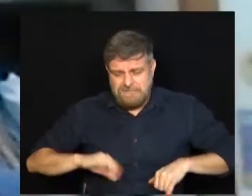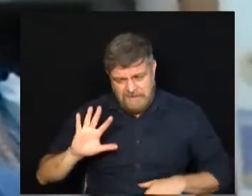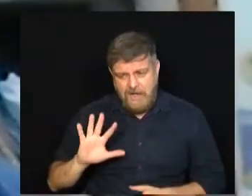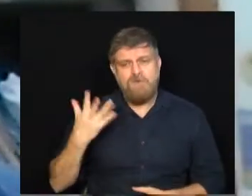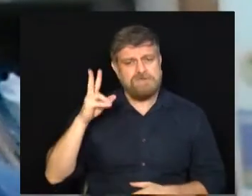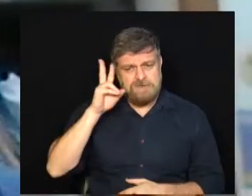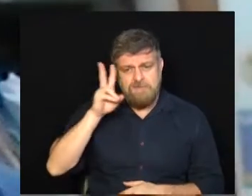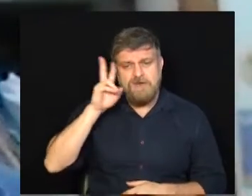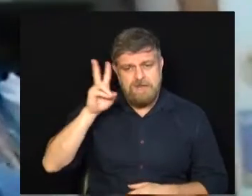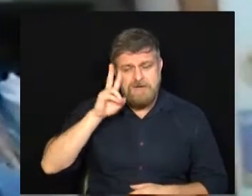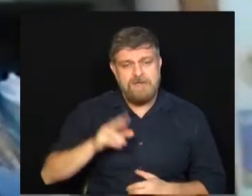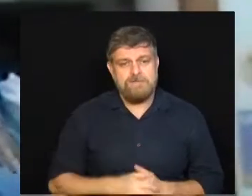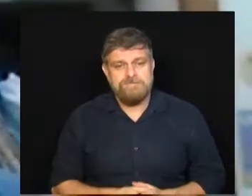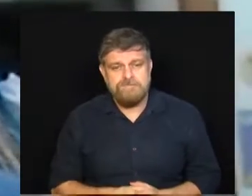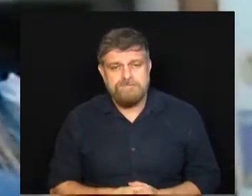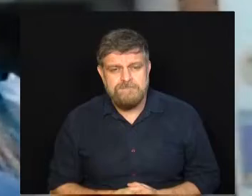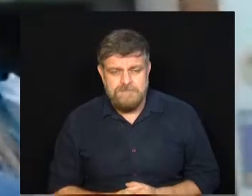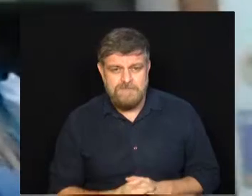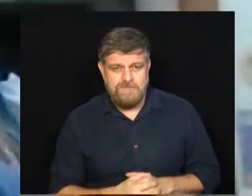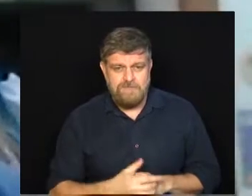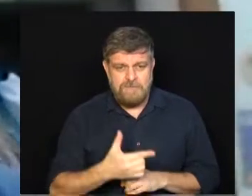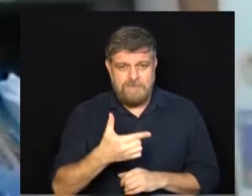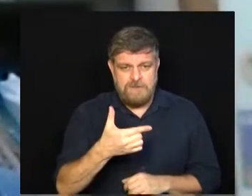lembrar. Em começo de